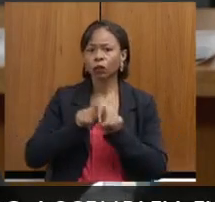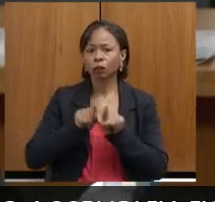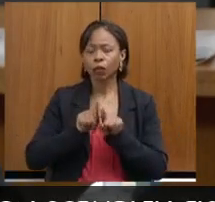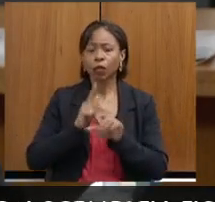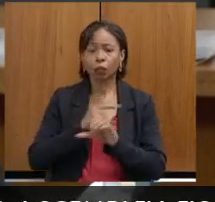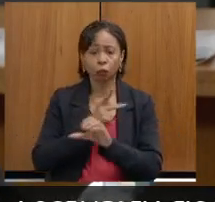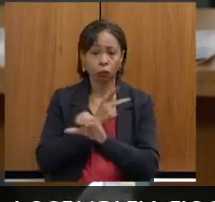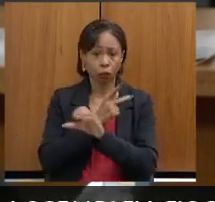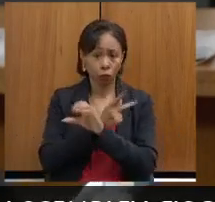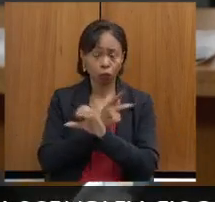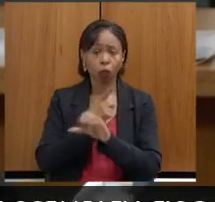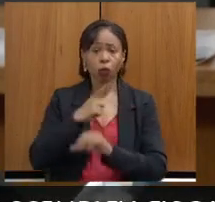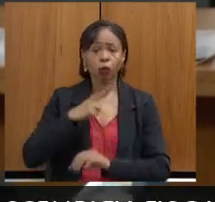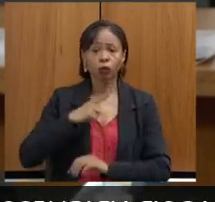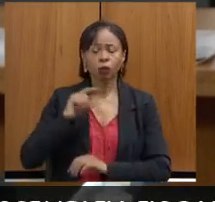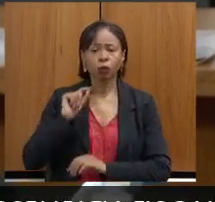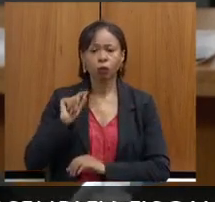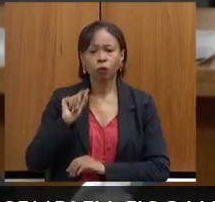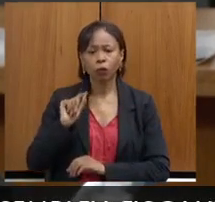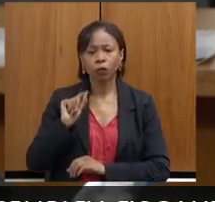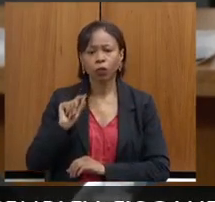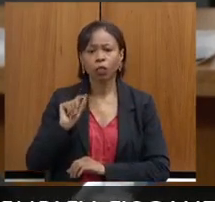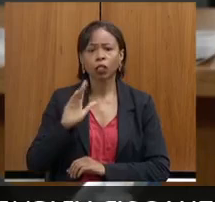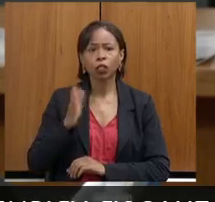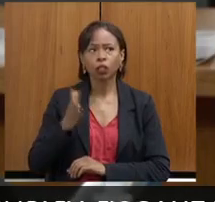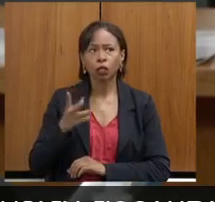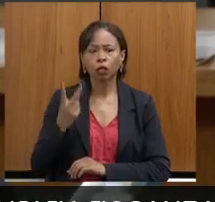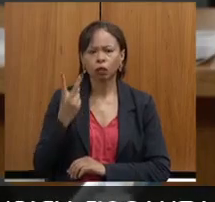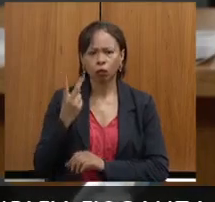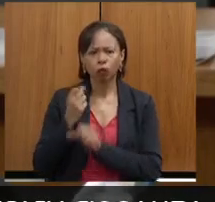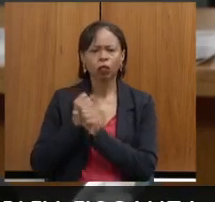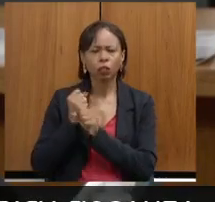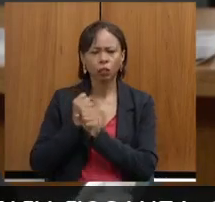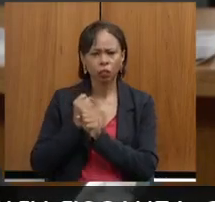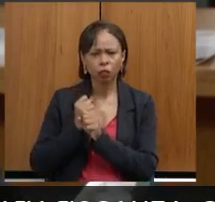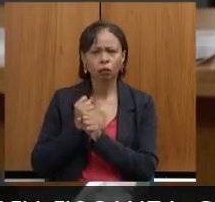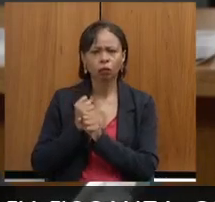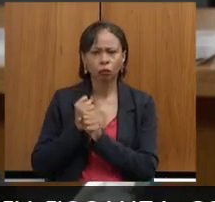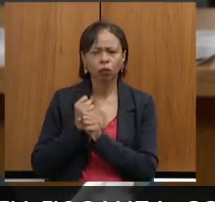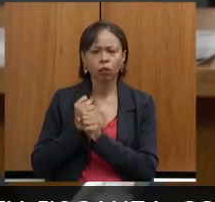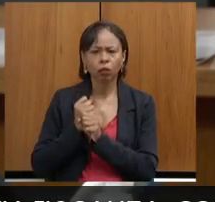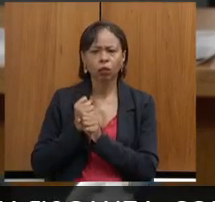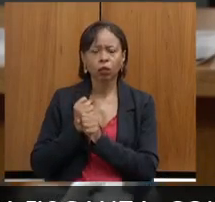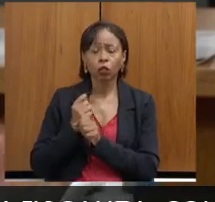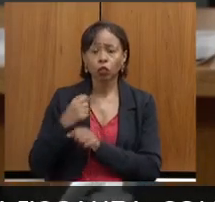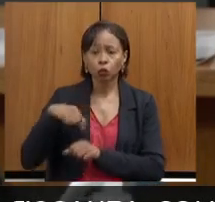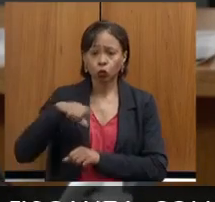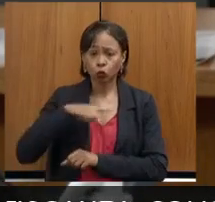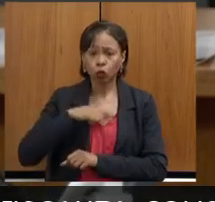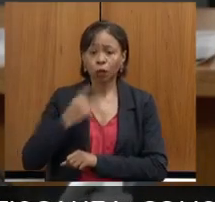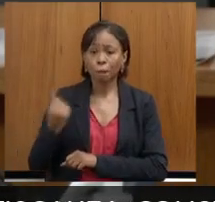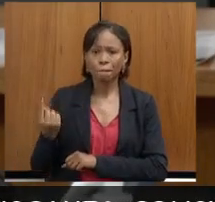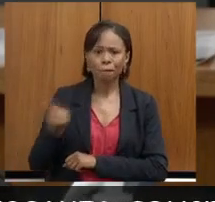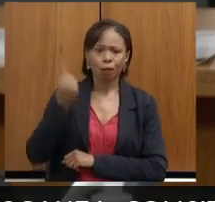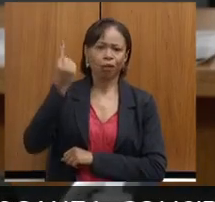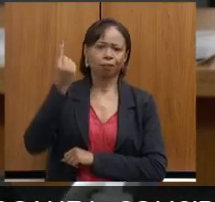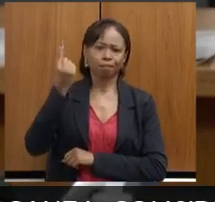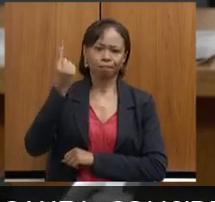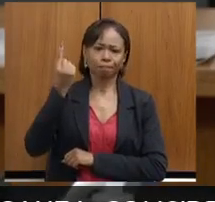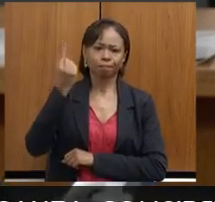Civil estiver Estamos por dois anos consecutivos em primeiro lugar no país